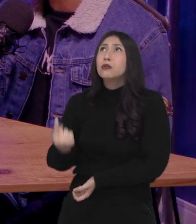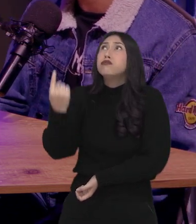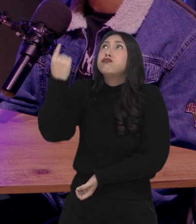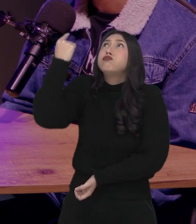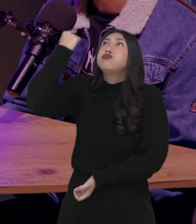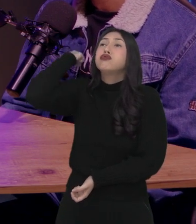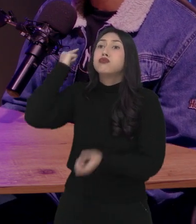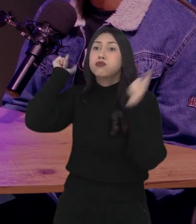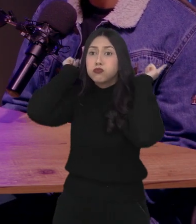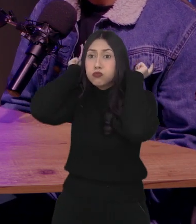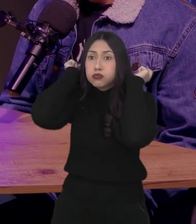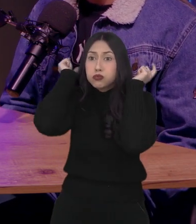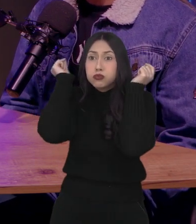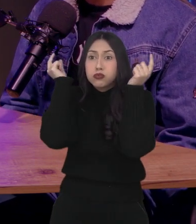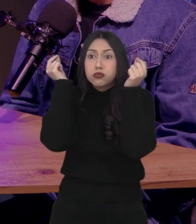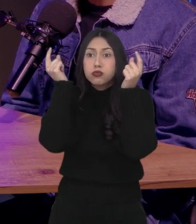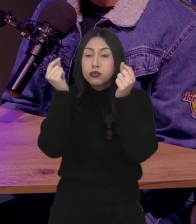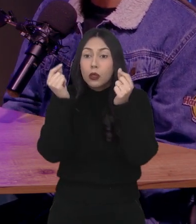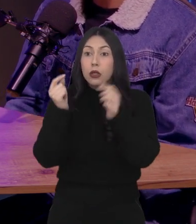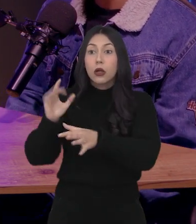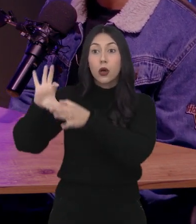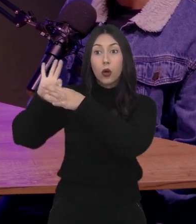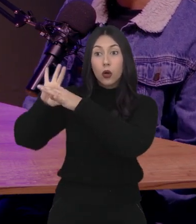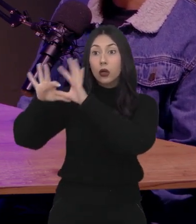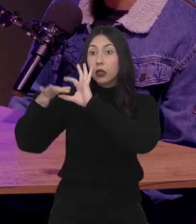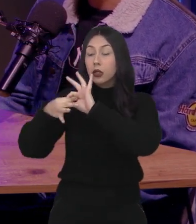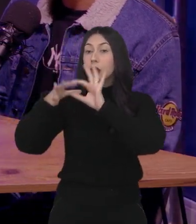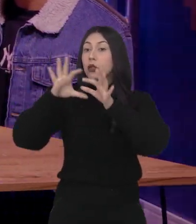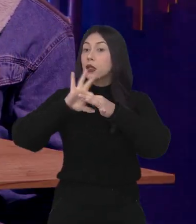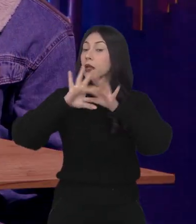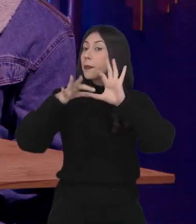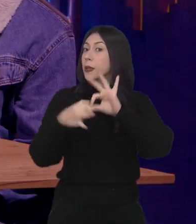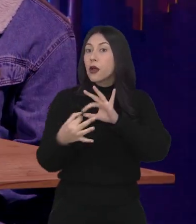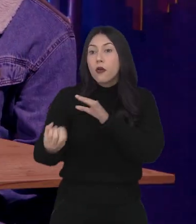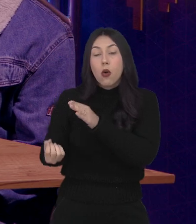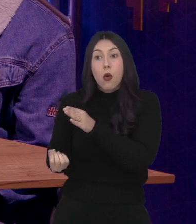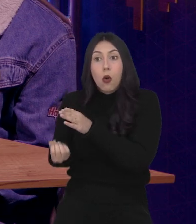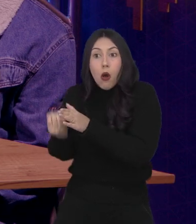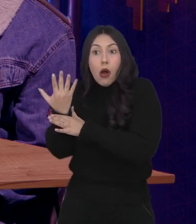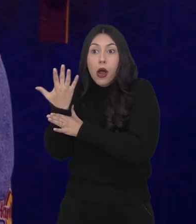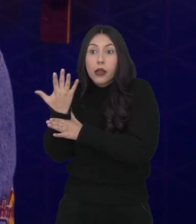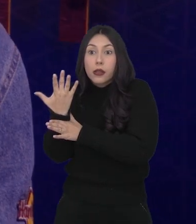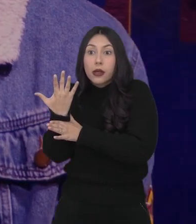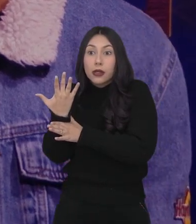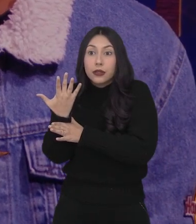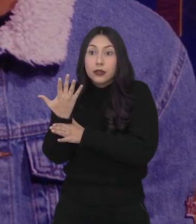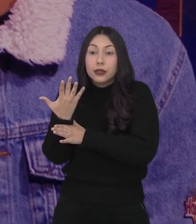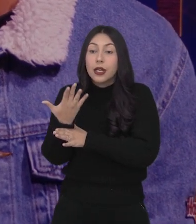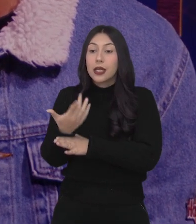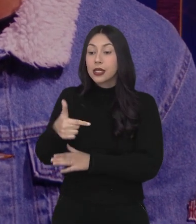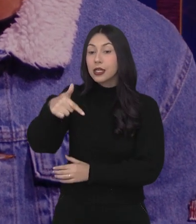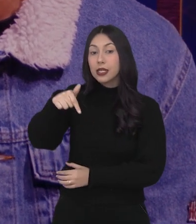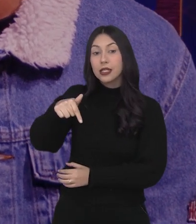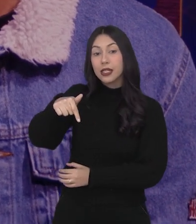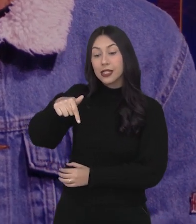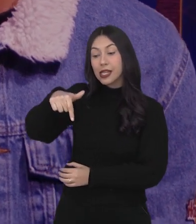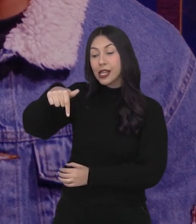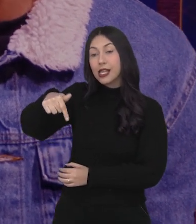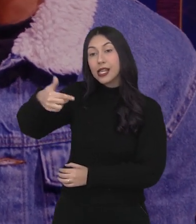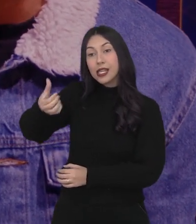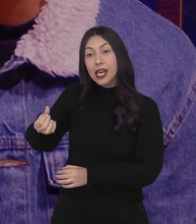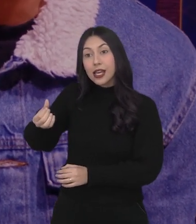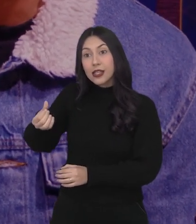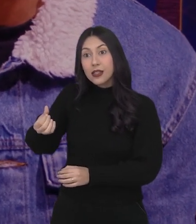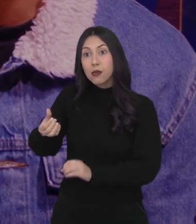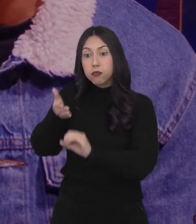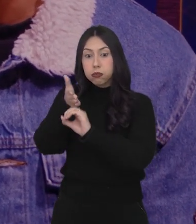Grécia Antiga, né? As Olimpíadas, elas surgiram em 776 antes